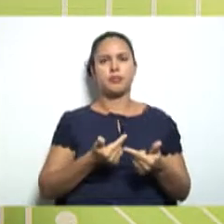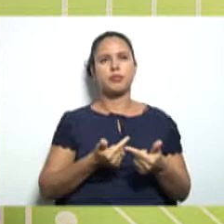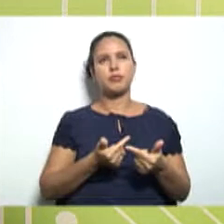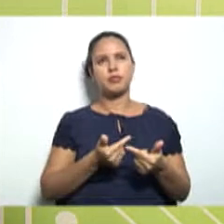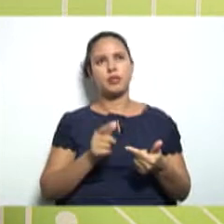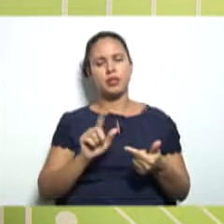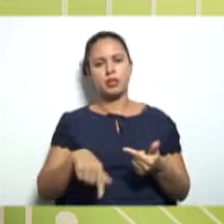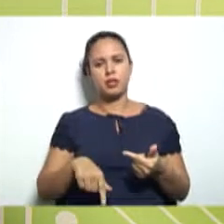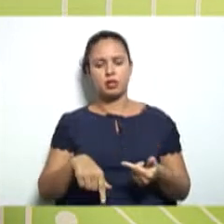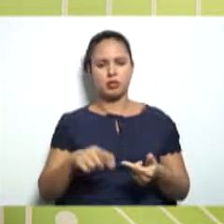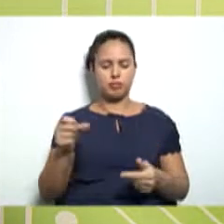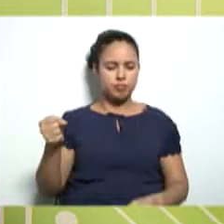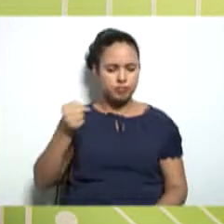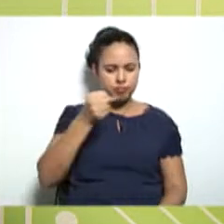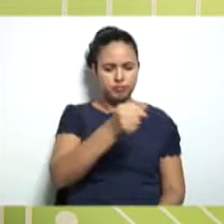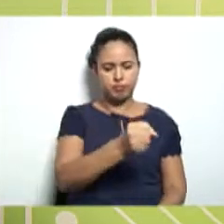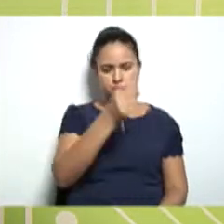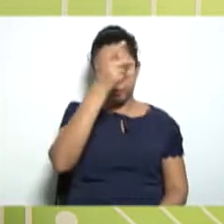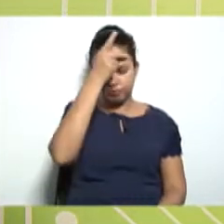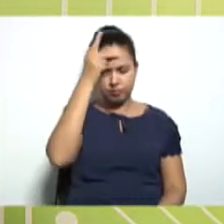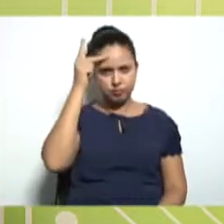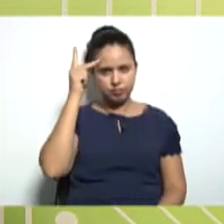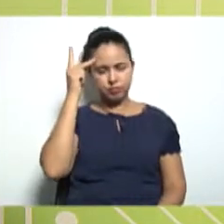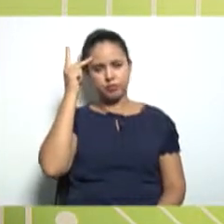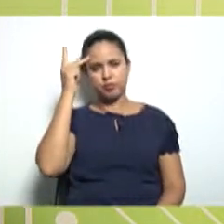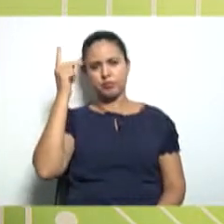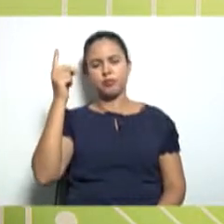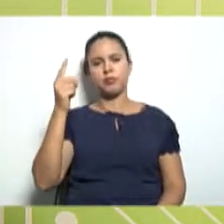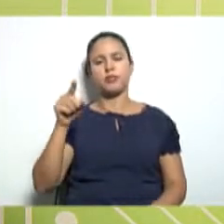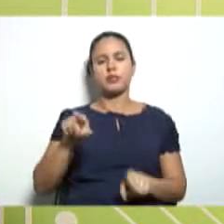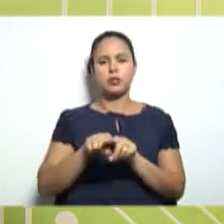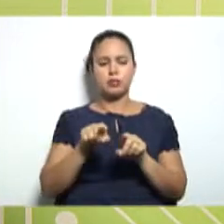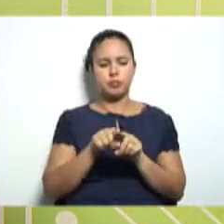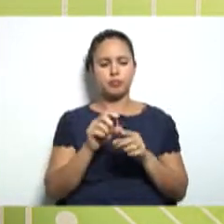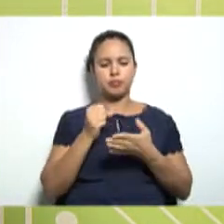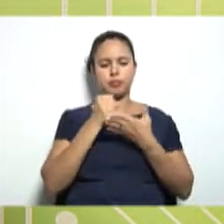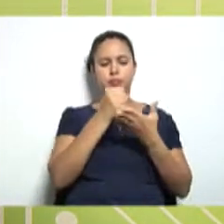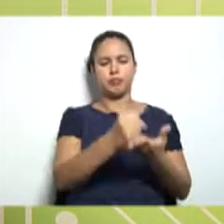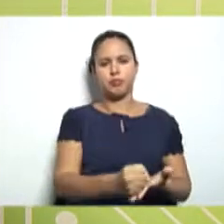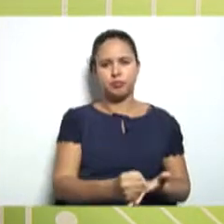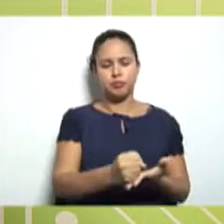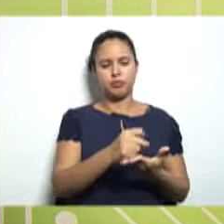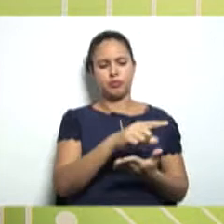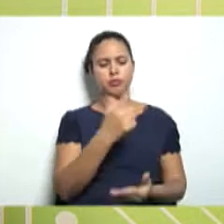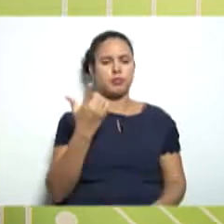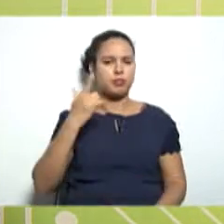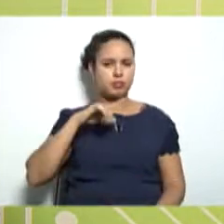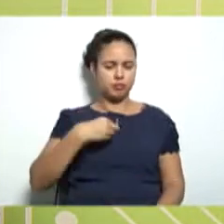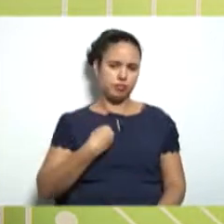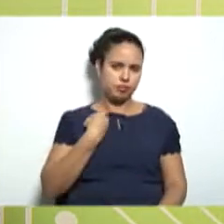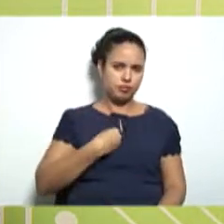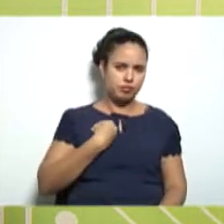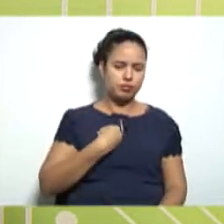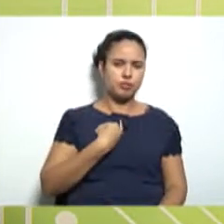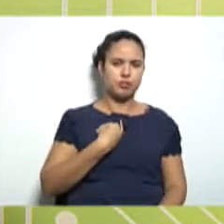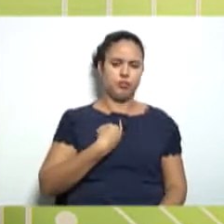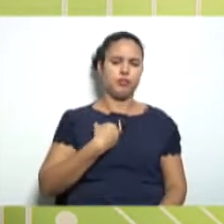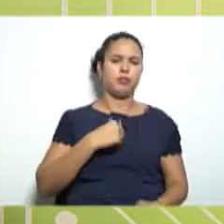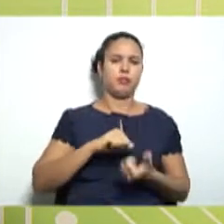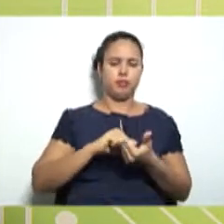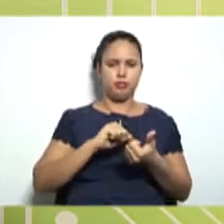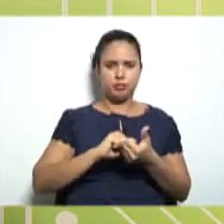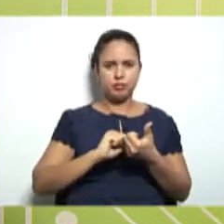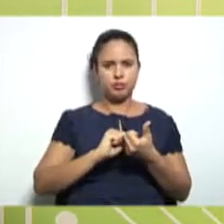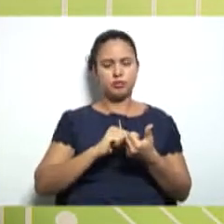é inserir as pessoas no mundo do trabalho e também trazer produtividade para a vida da pessoa, trazer funcionalidade. Às vezes a gente vai ter umas cooperativas do